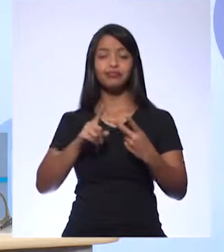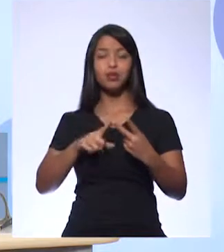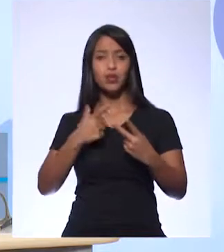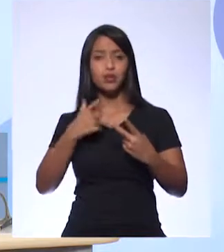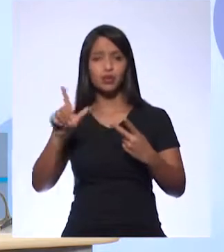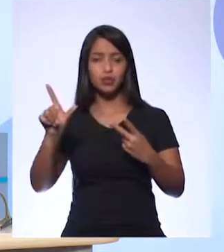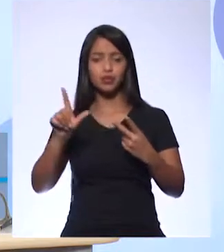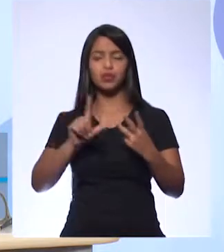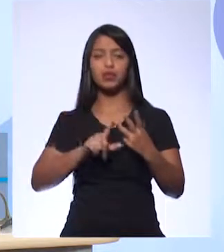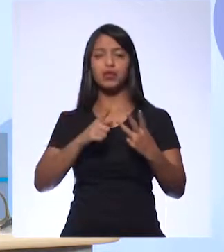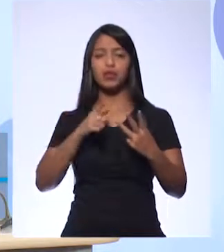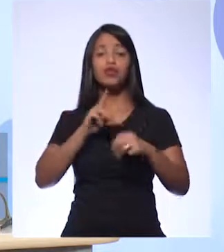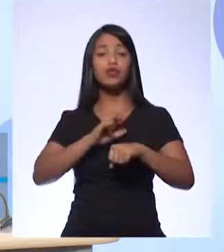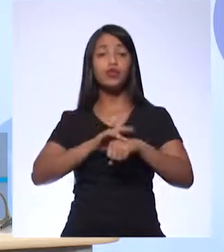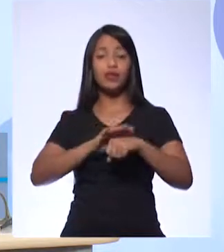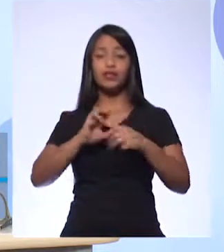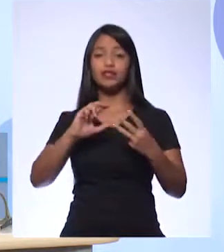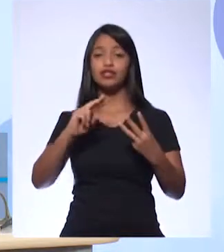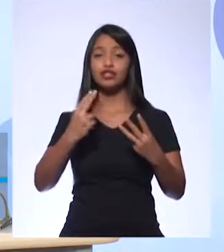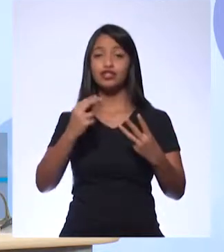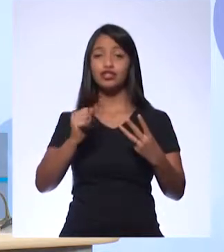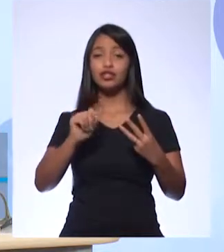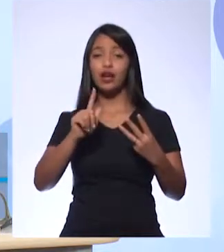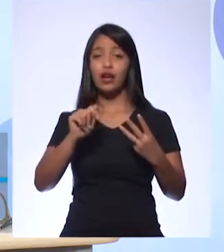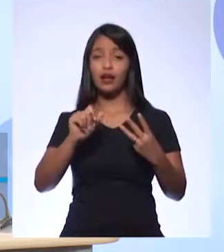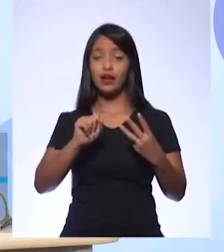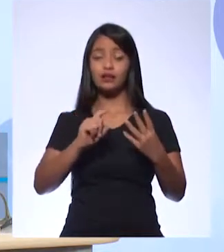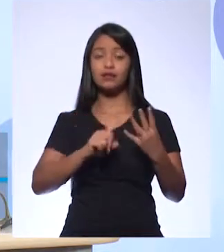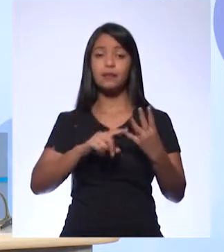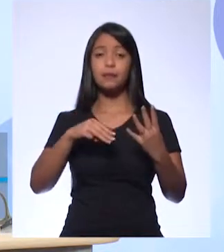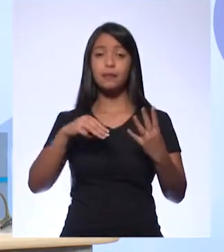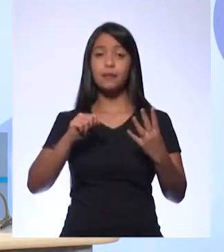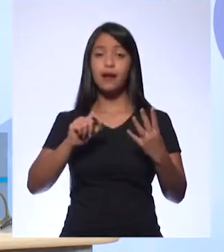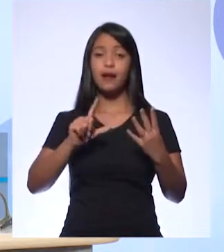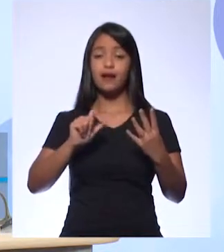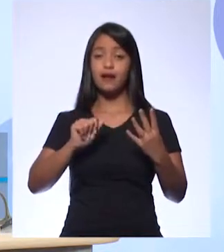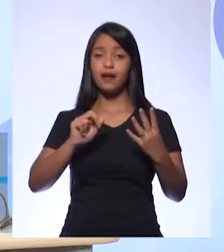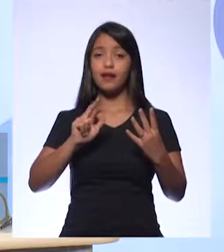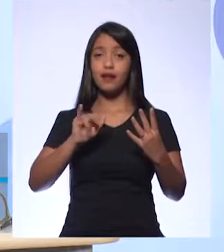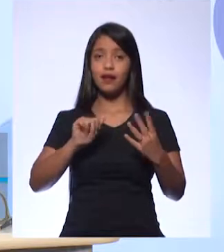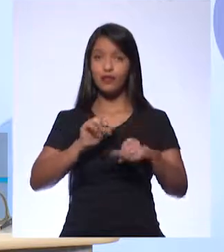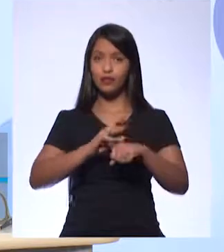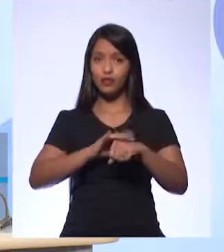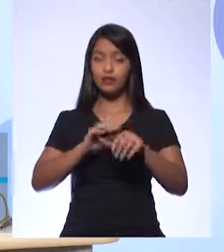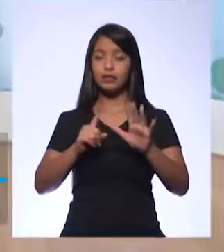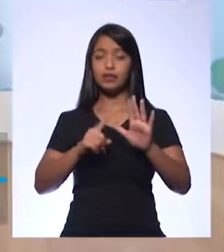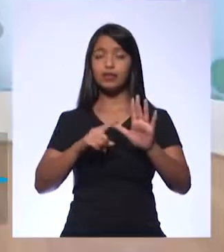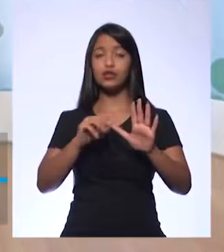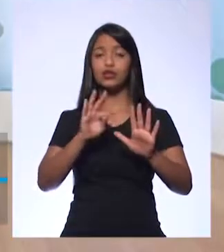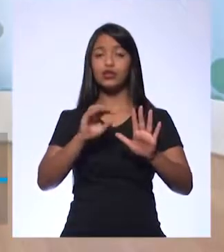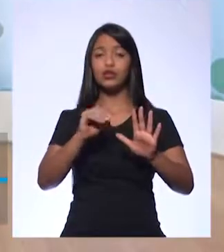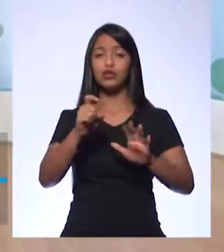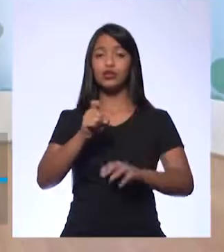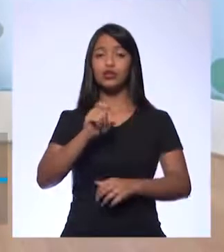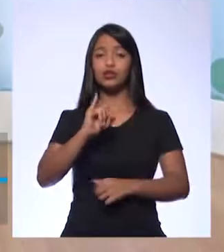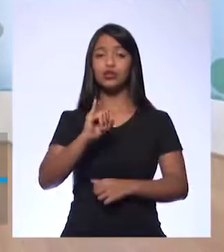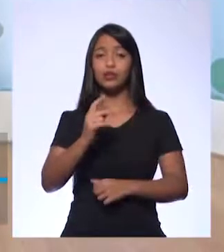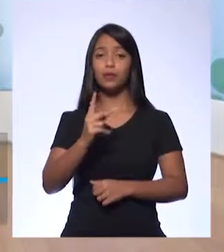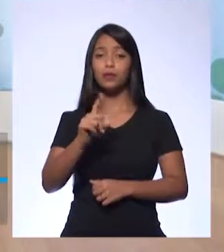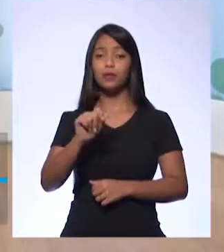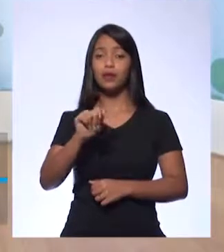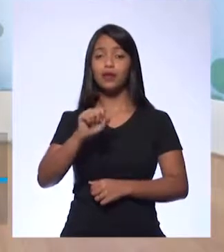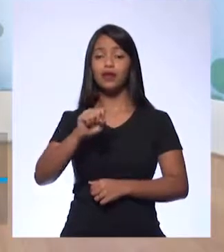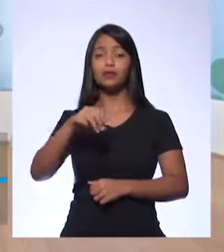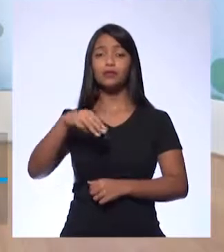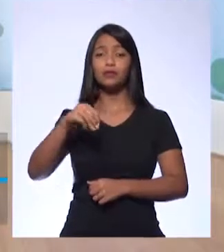Leishmaniose, doença de Chagas, malária. Olha. E toxoplasmose, olha Não, só. beleza, então eu vou embora. Já deu